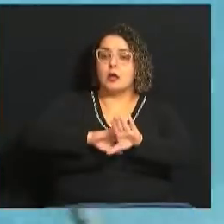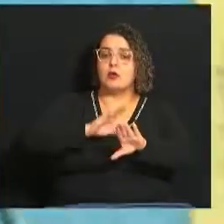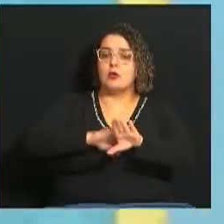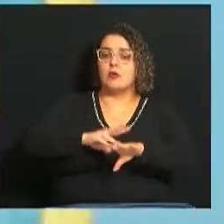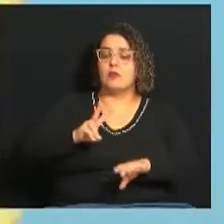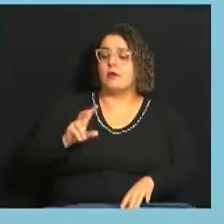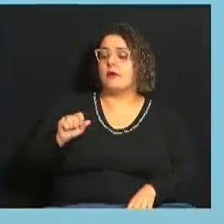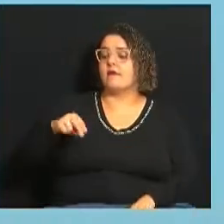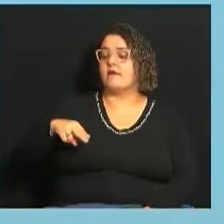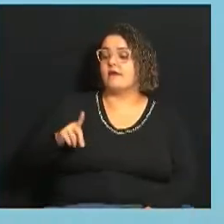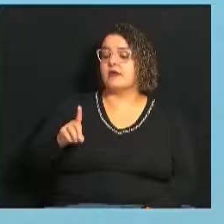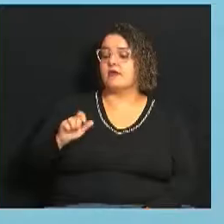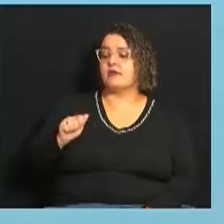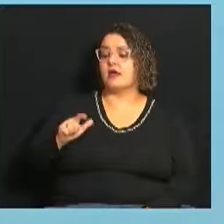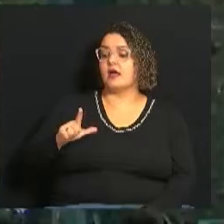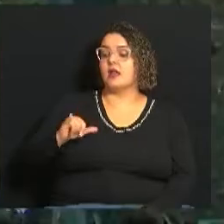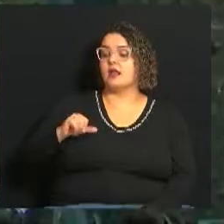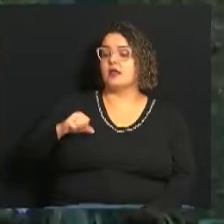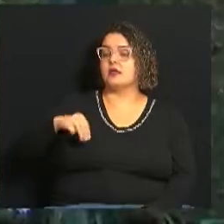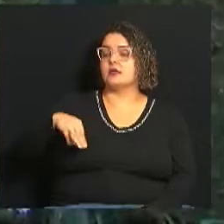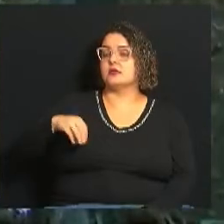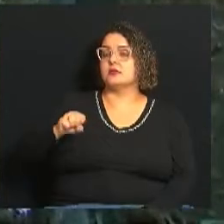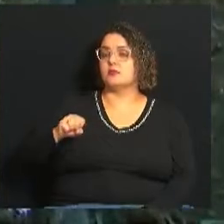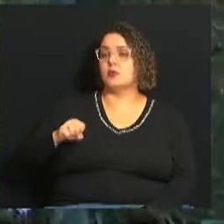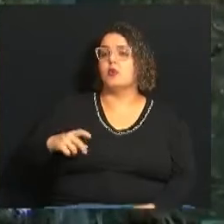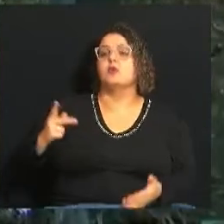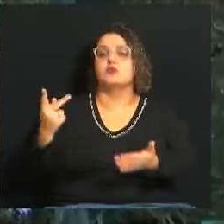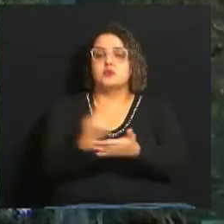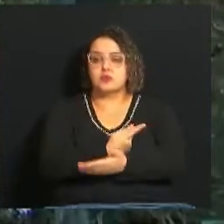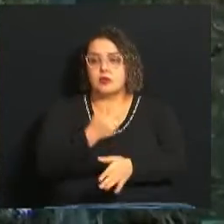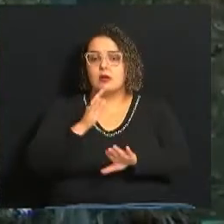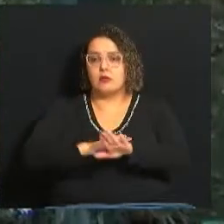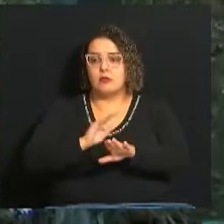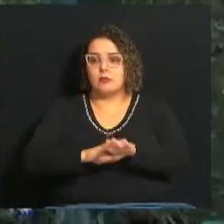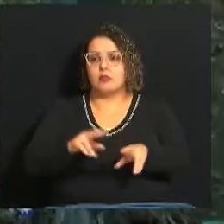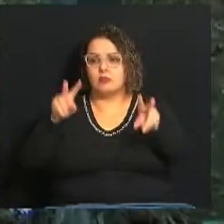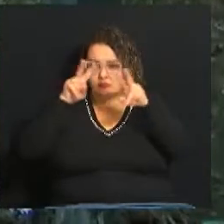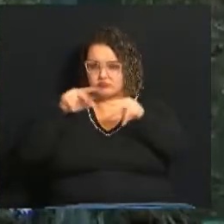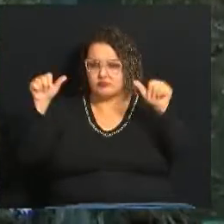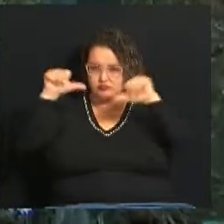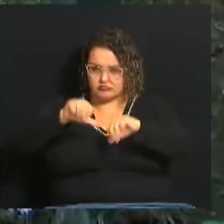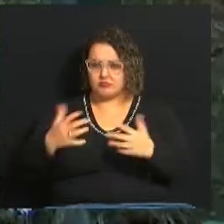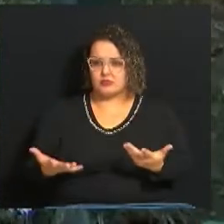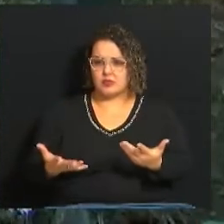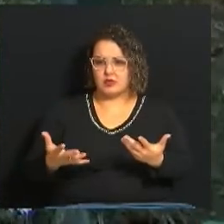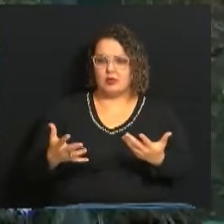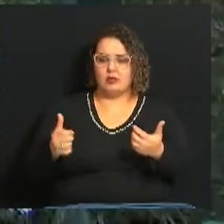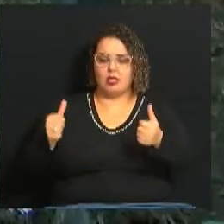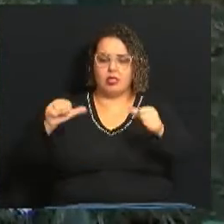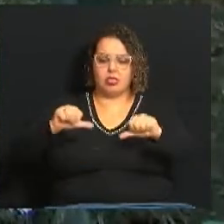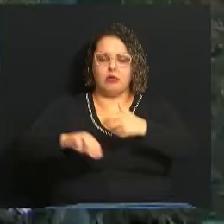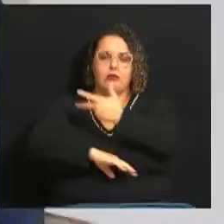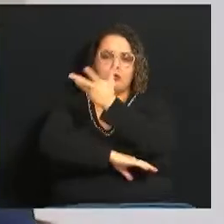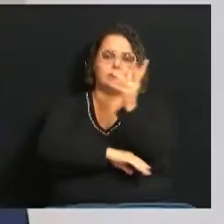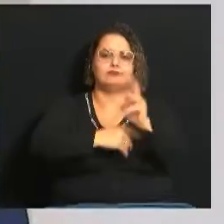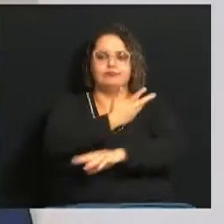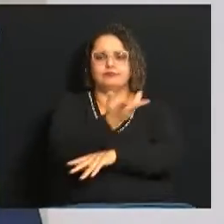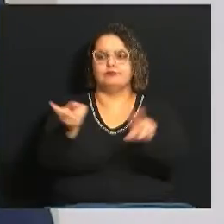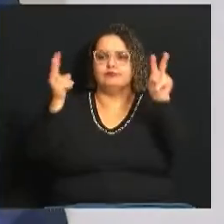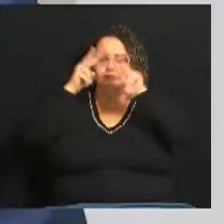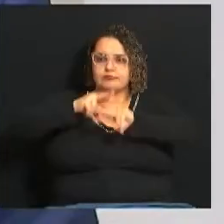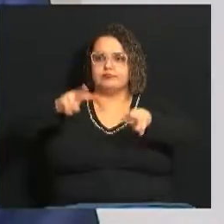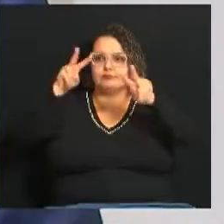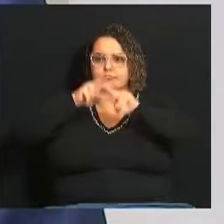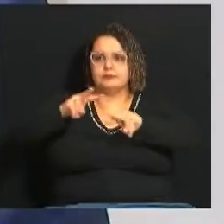ao patrimônio público para evitar a poluição visual e a degradação paisística e patrimonial do município.